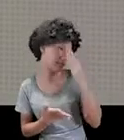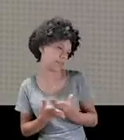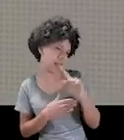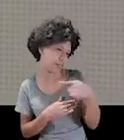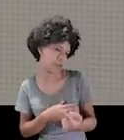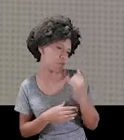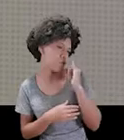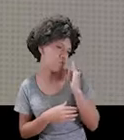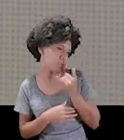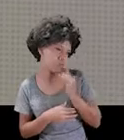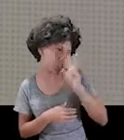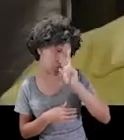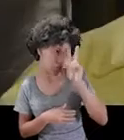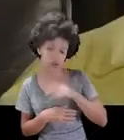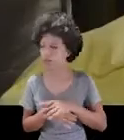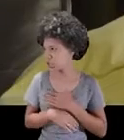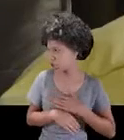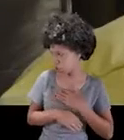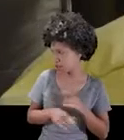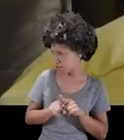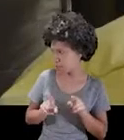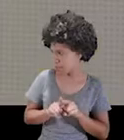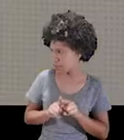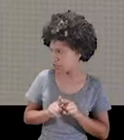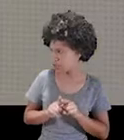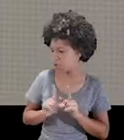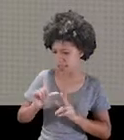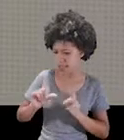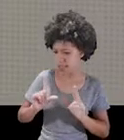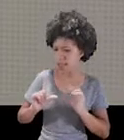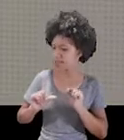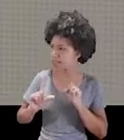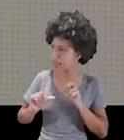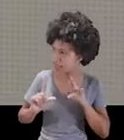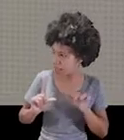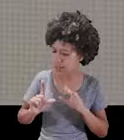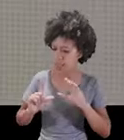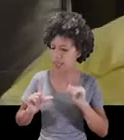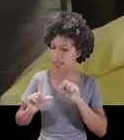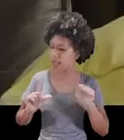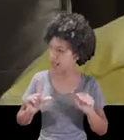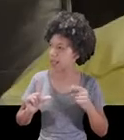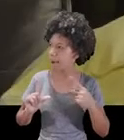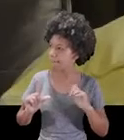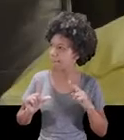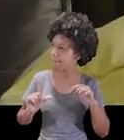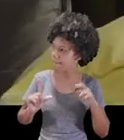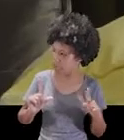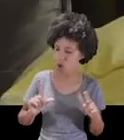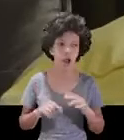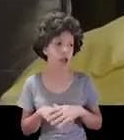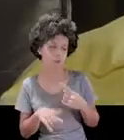depois de alguns história eles vão contar próximo do casa de papel lá também sim Ucrânia legal que lá é conhecido